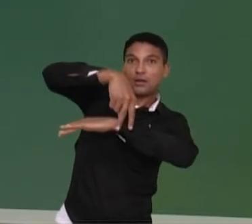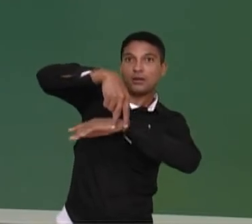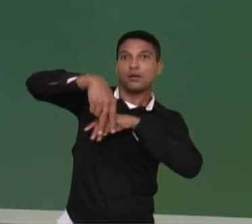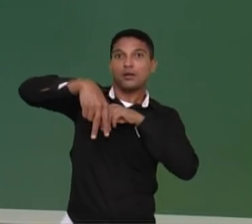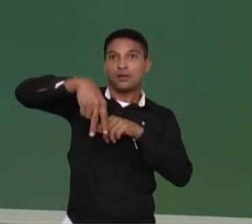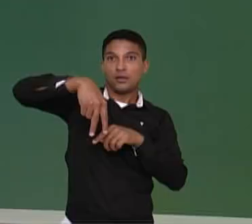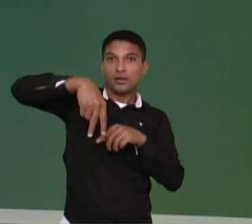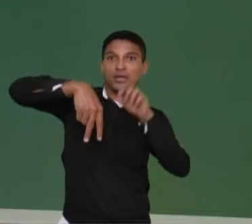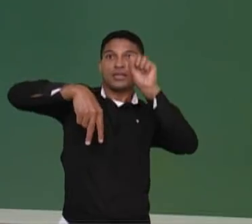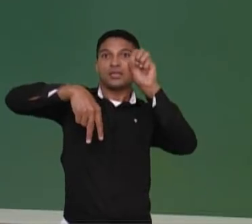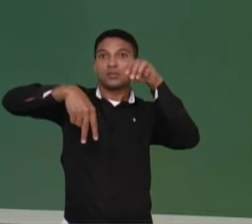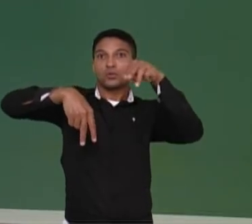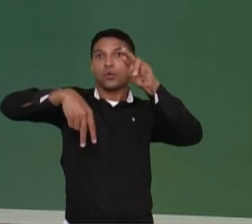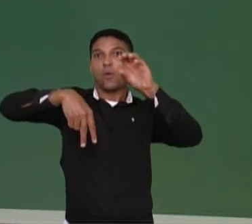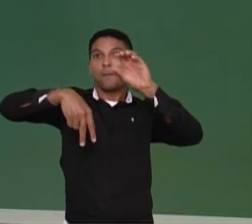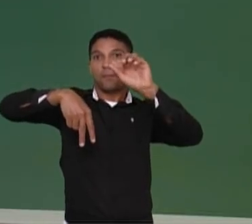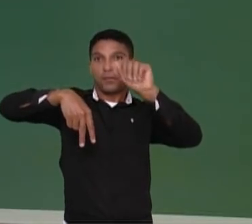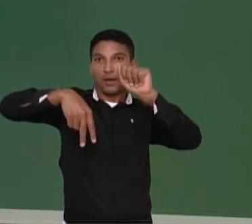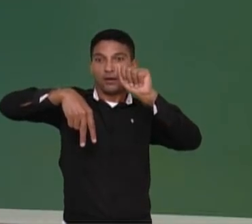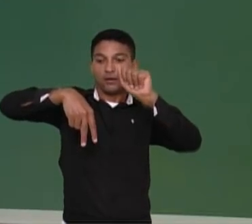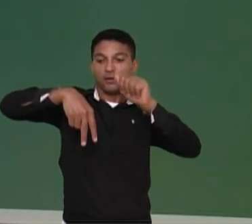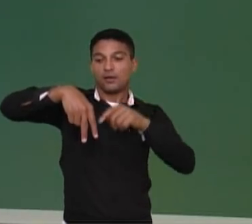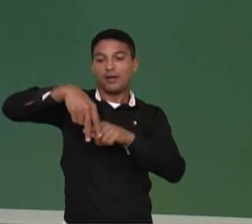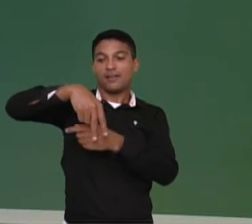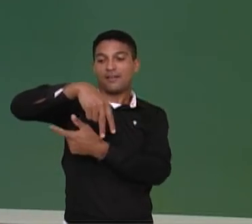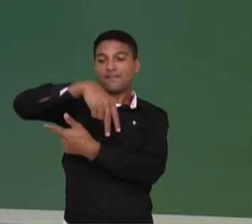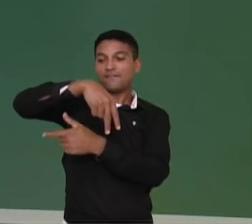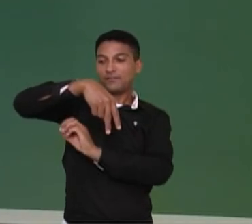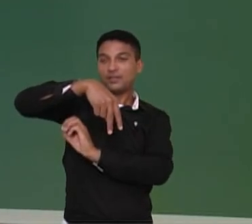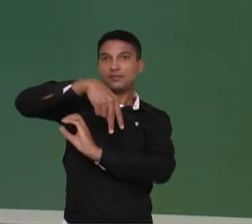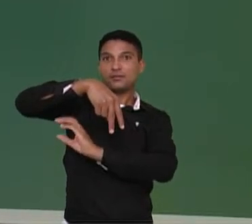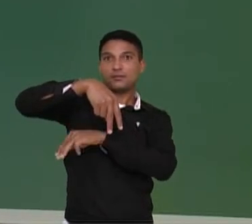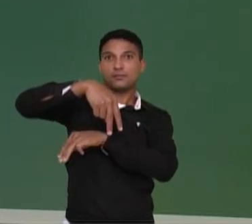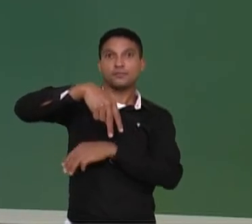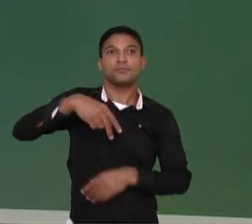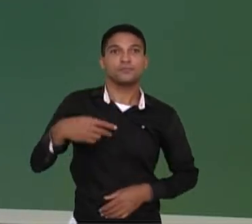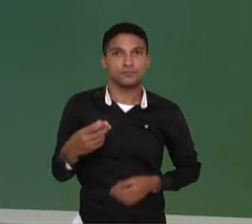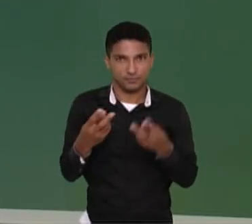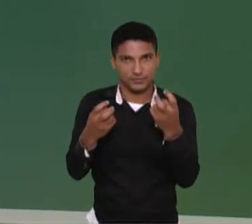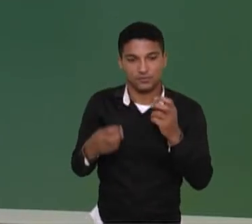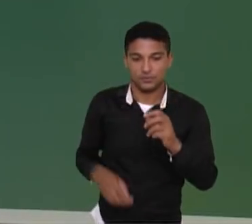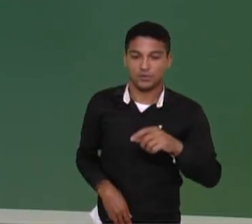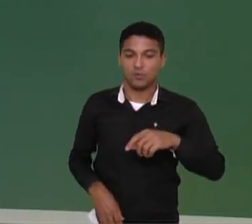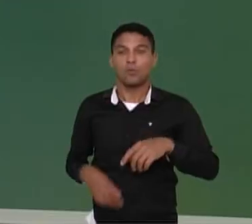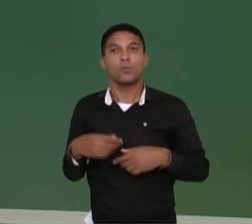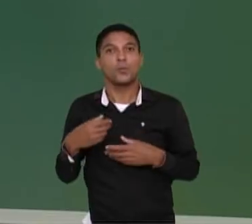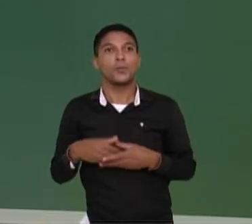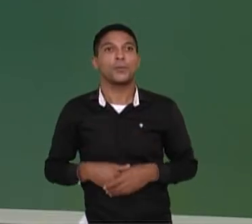assim como a altura do menino está para a sombra do menino.